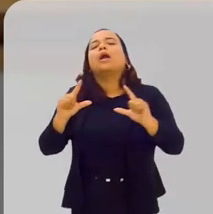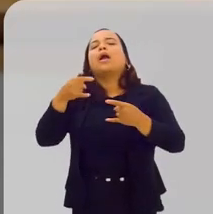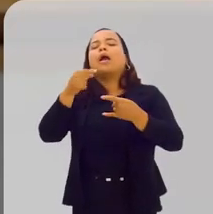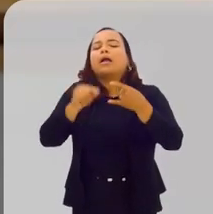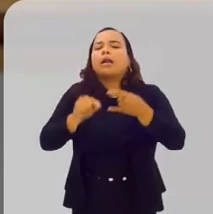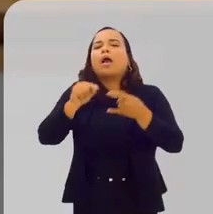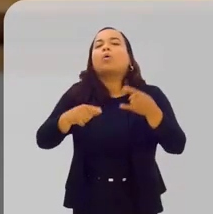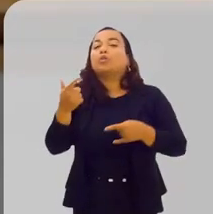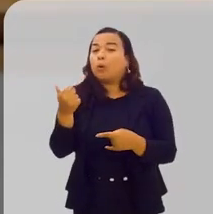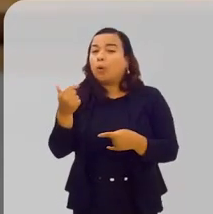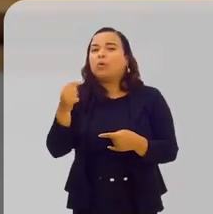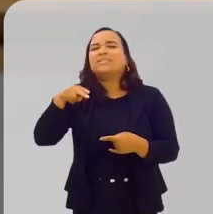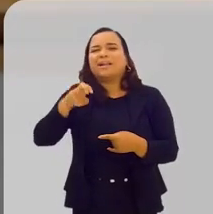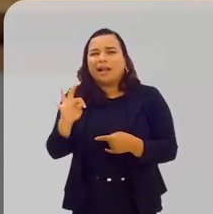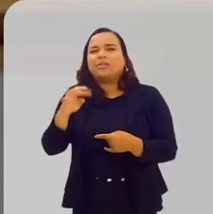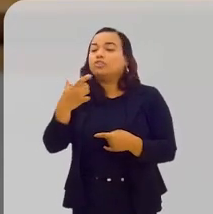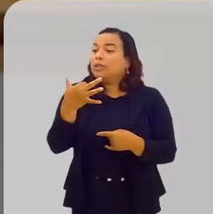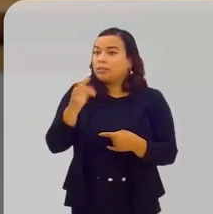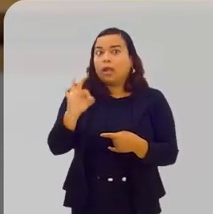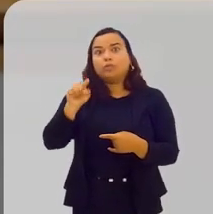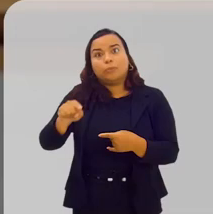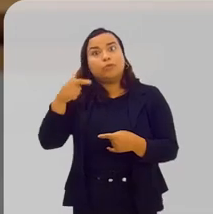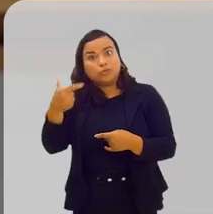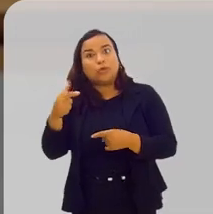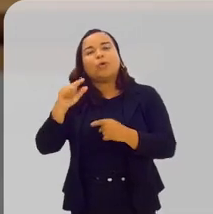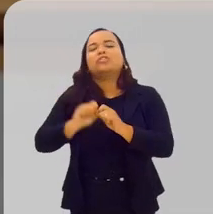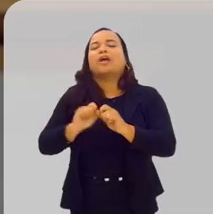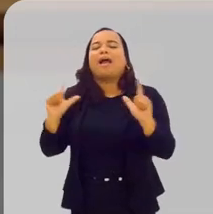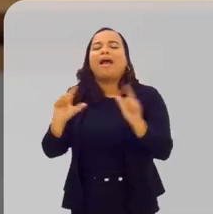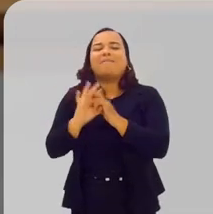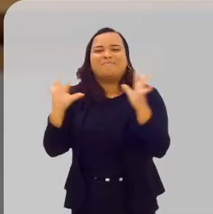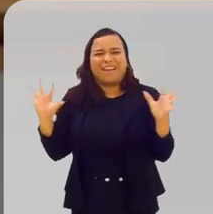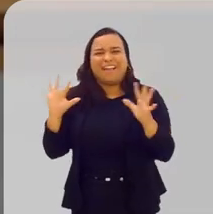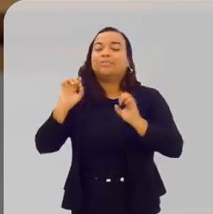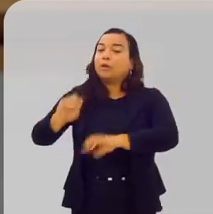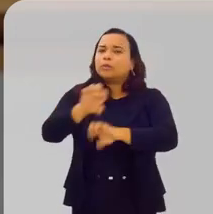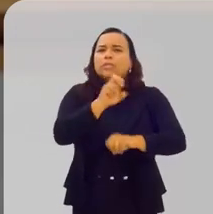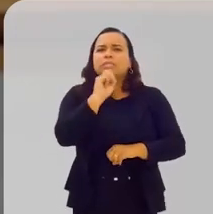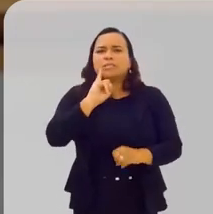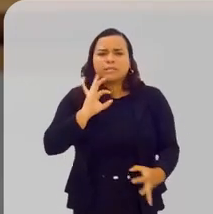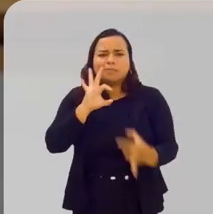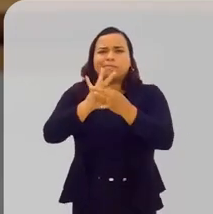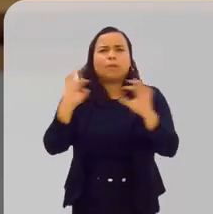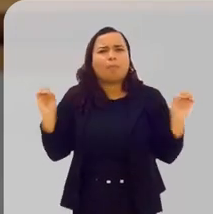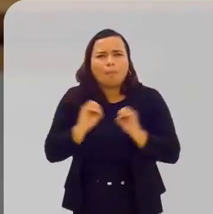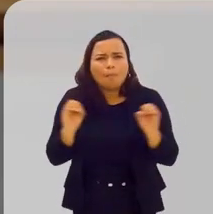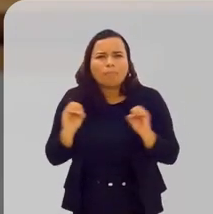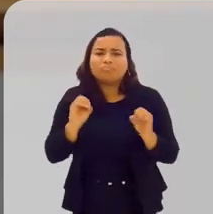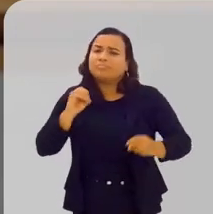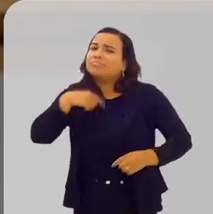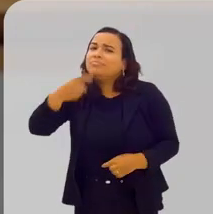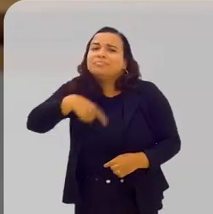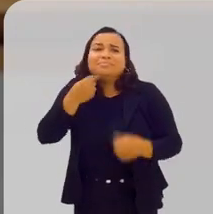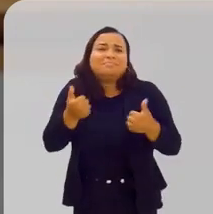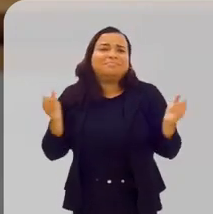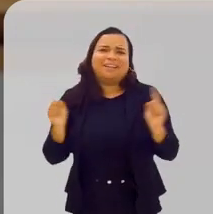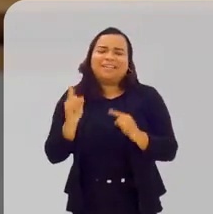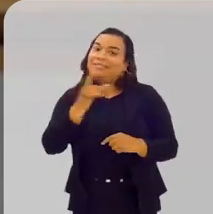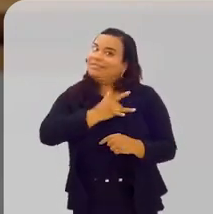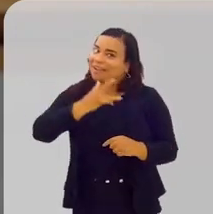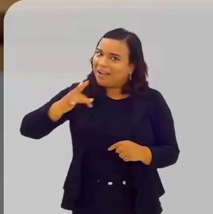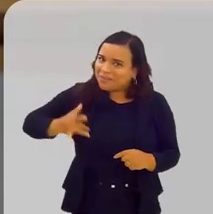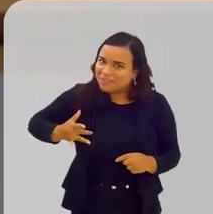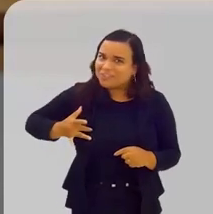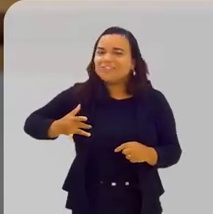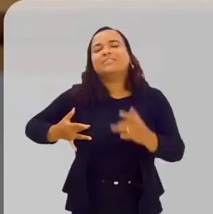12 da NET 10.2 em sinal aberto educação se você não se envolver não cola